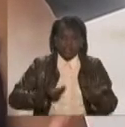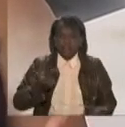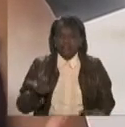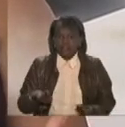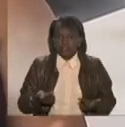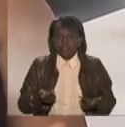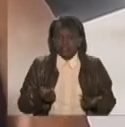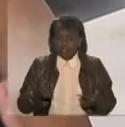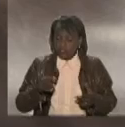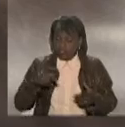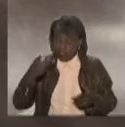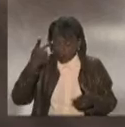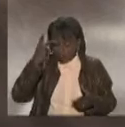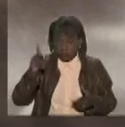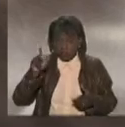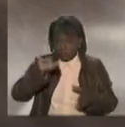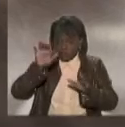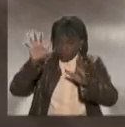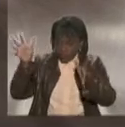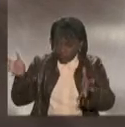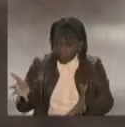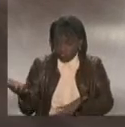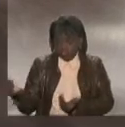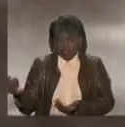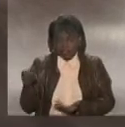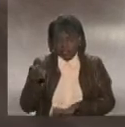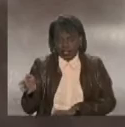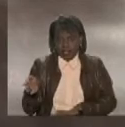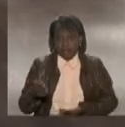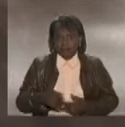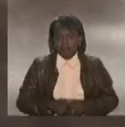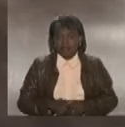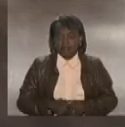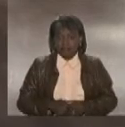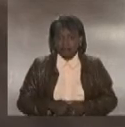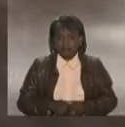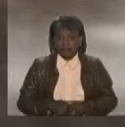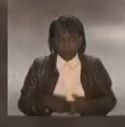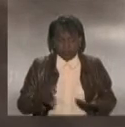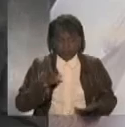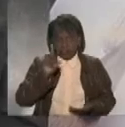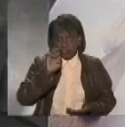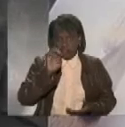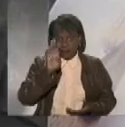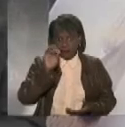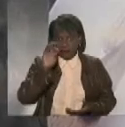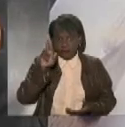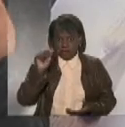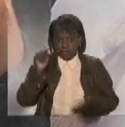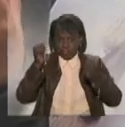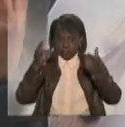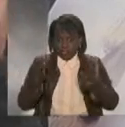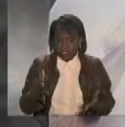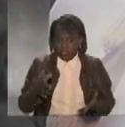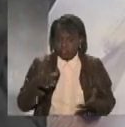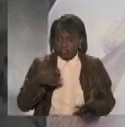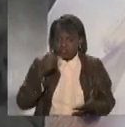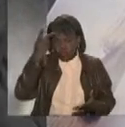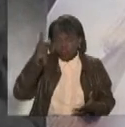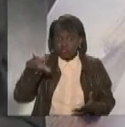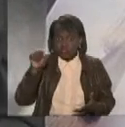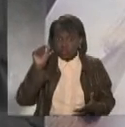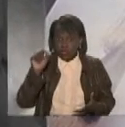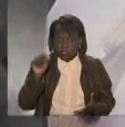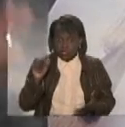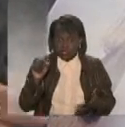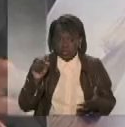trabalho do vínculo. em torno daquela adolescente. A Débora estava falando dessa questão da escolha, você deixou bem claro,